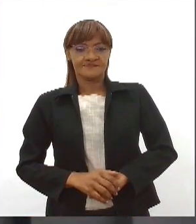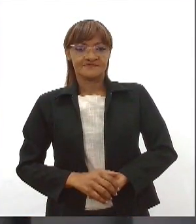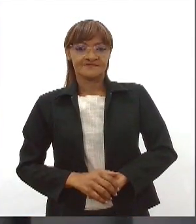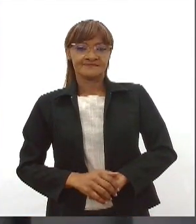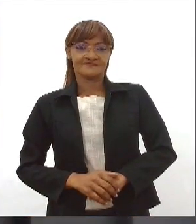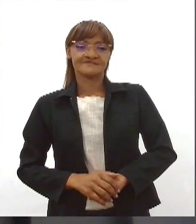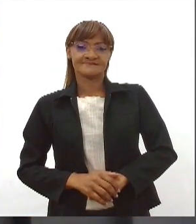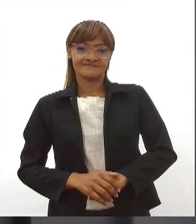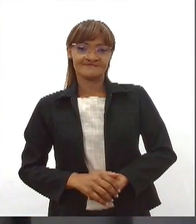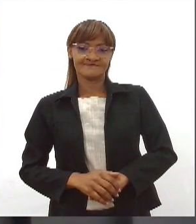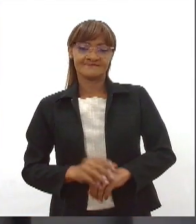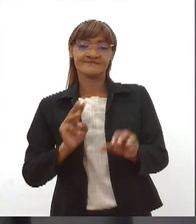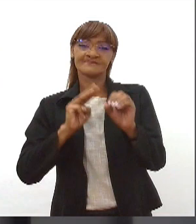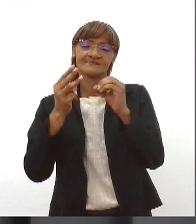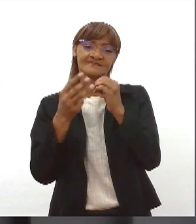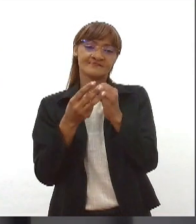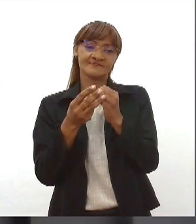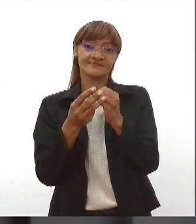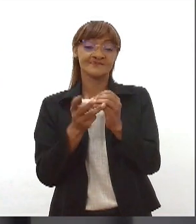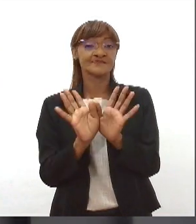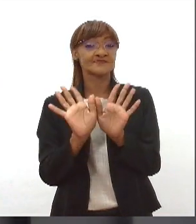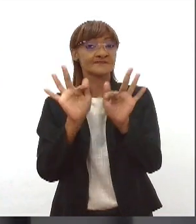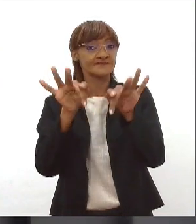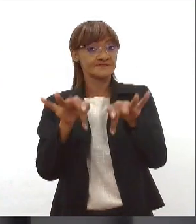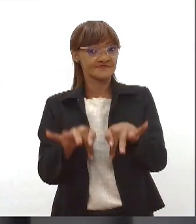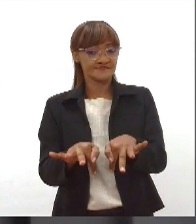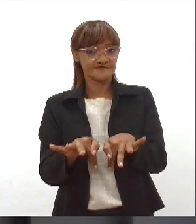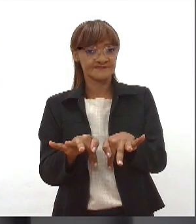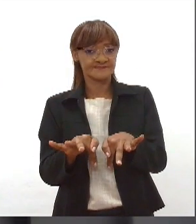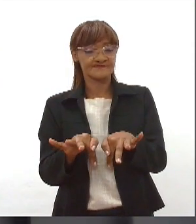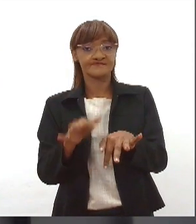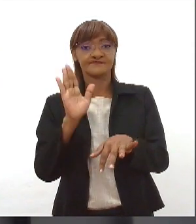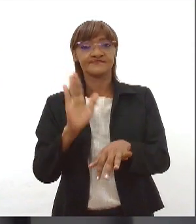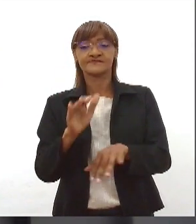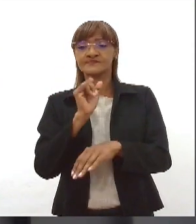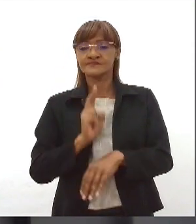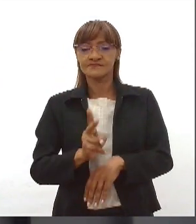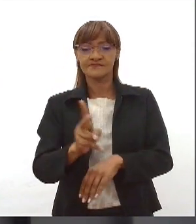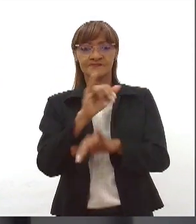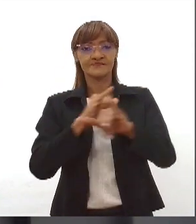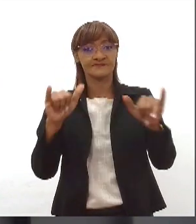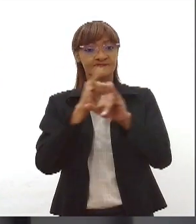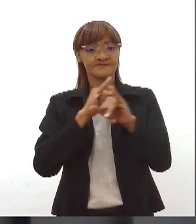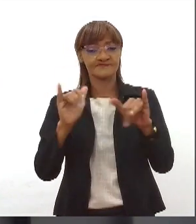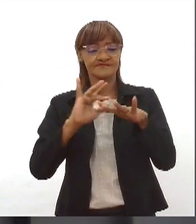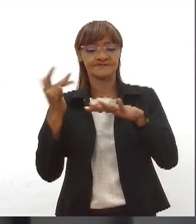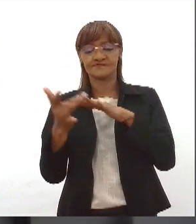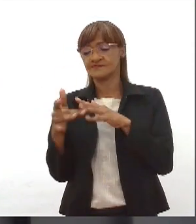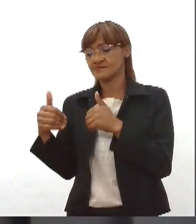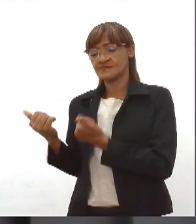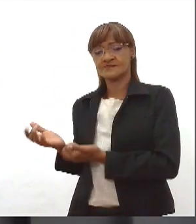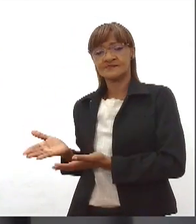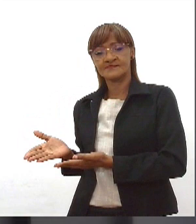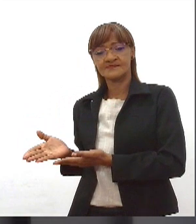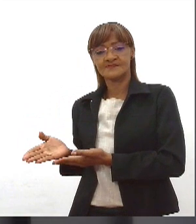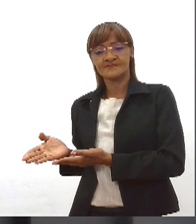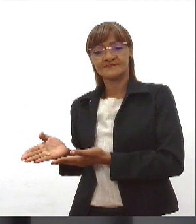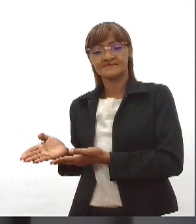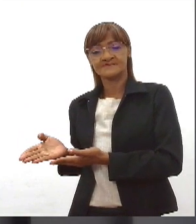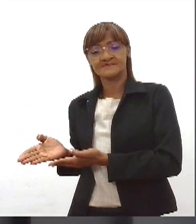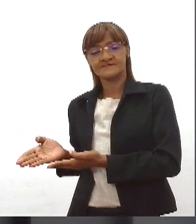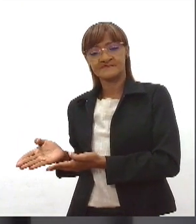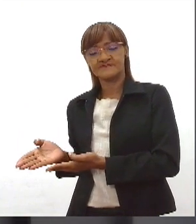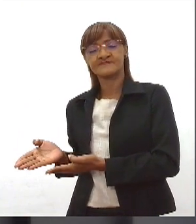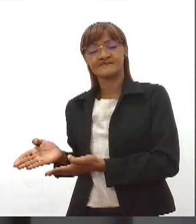foi informativo TV alese fica por aqui Siga a TV alese nas redes sociais no Face e no Instagram pela arroba TV